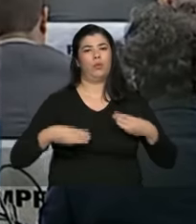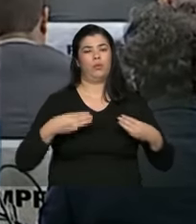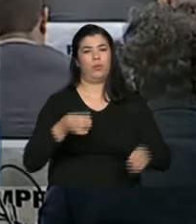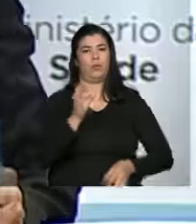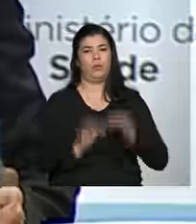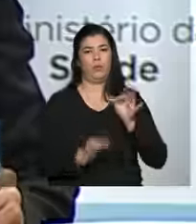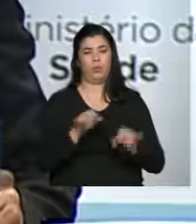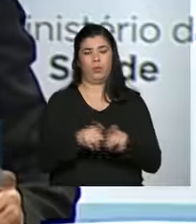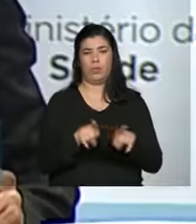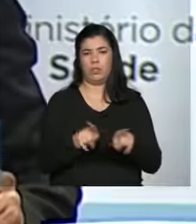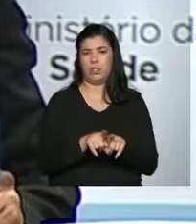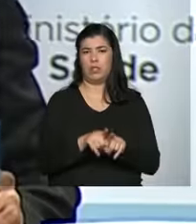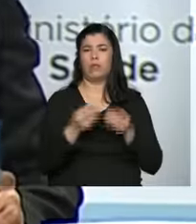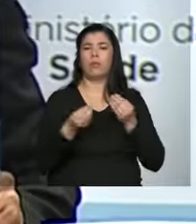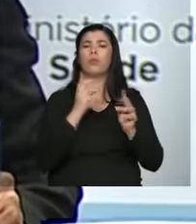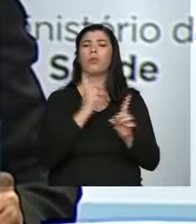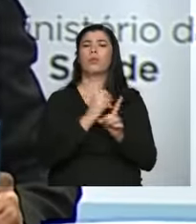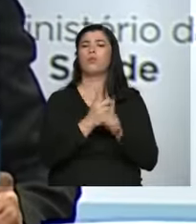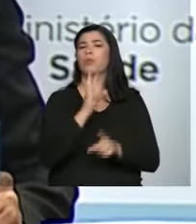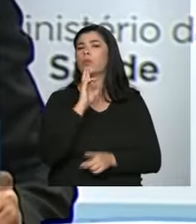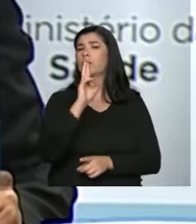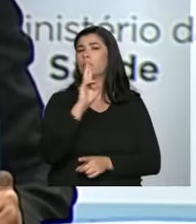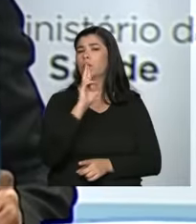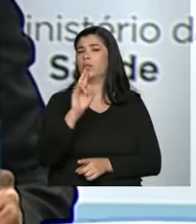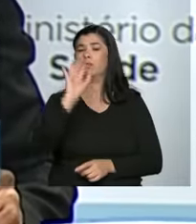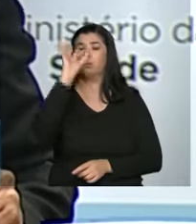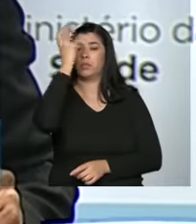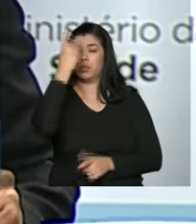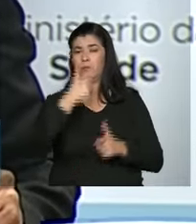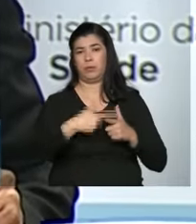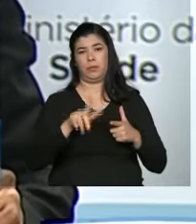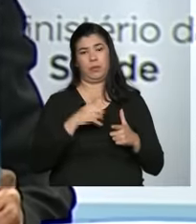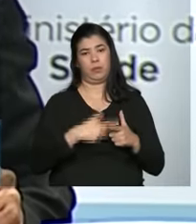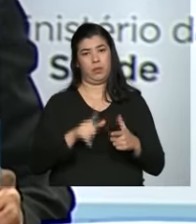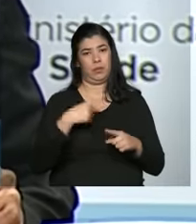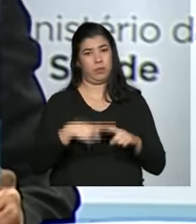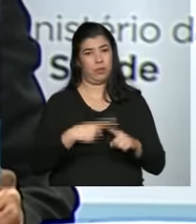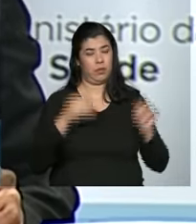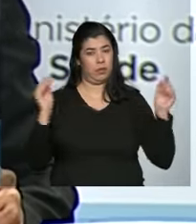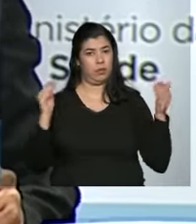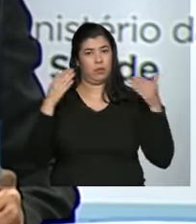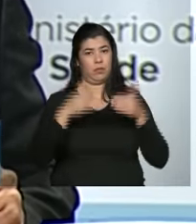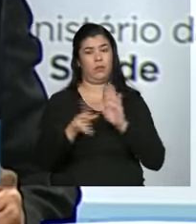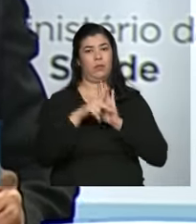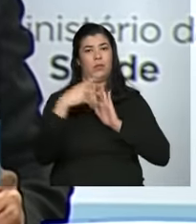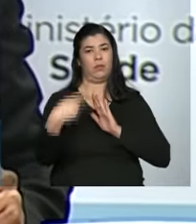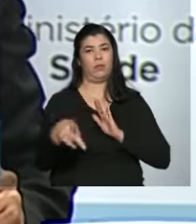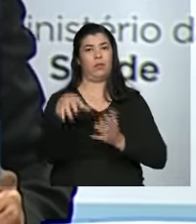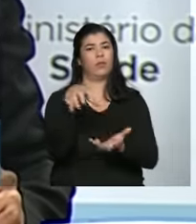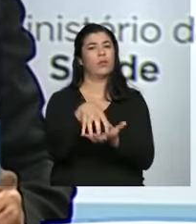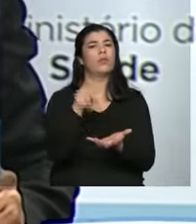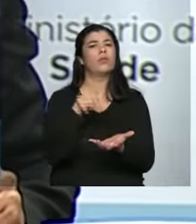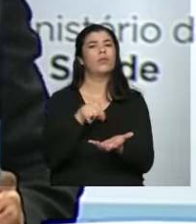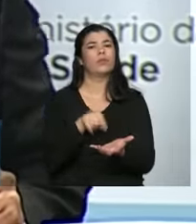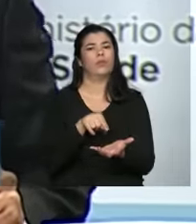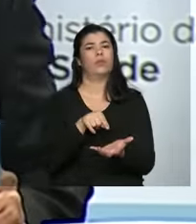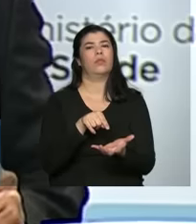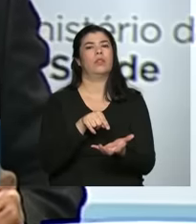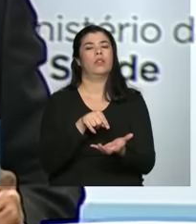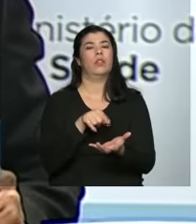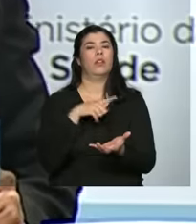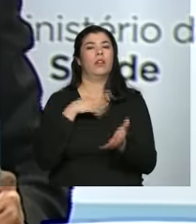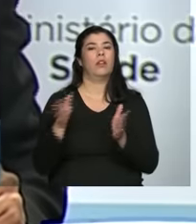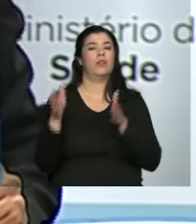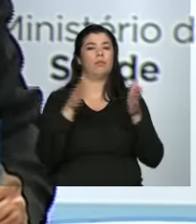construção de saídas para resolver o problema tendo como foco central a preocupação com o usuário que é a